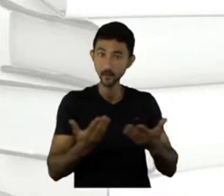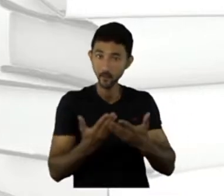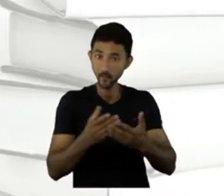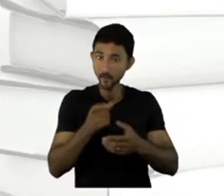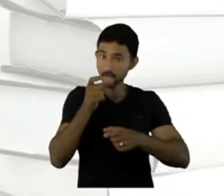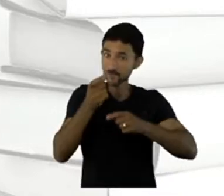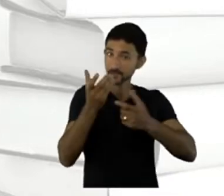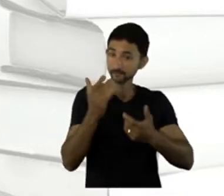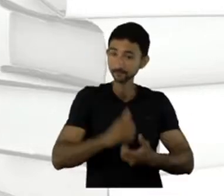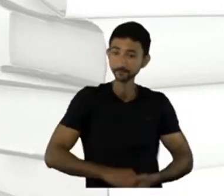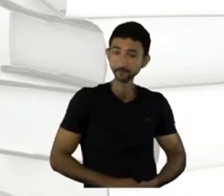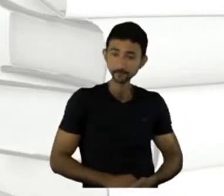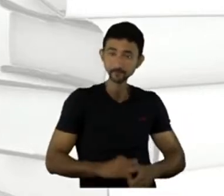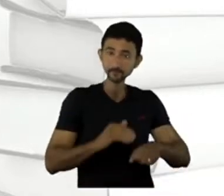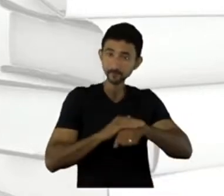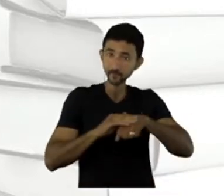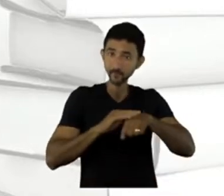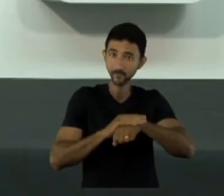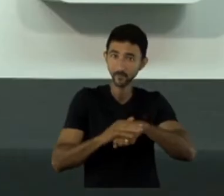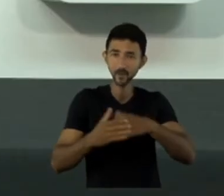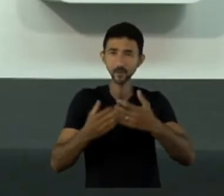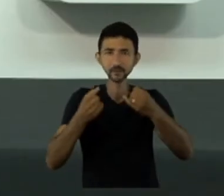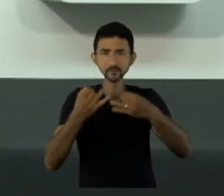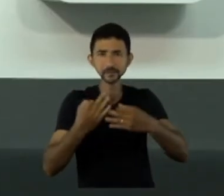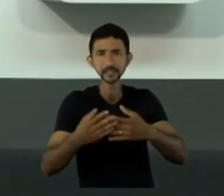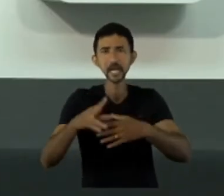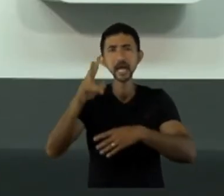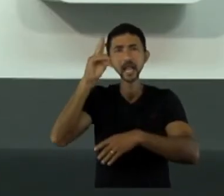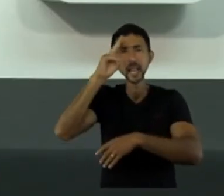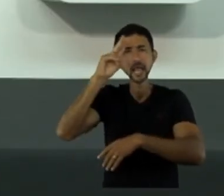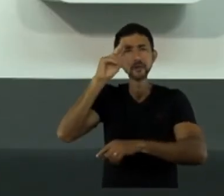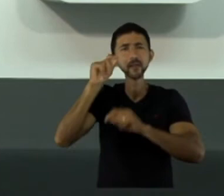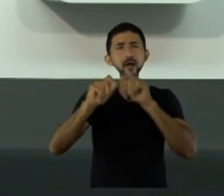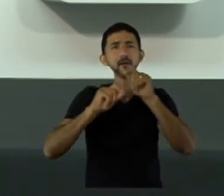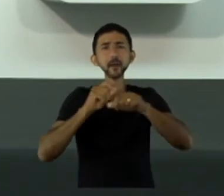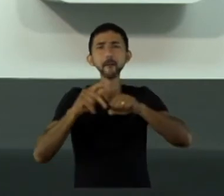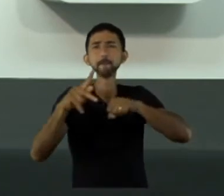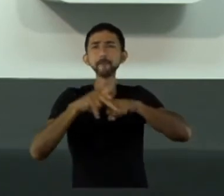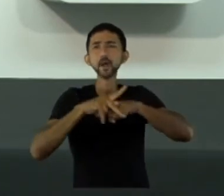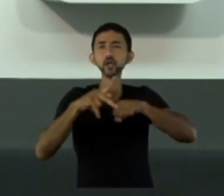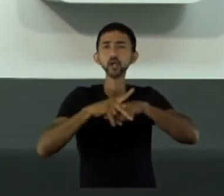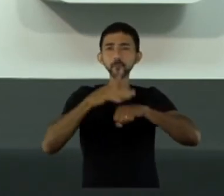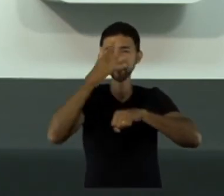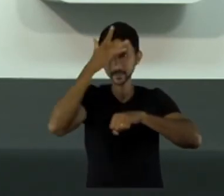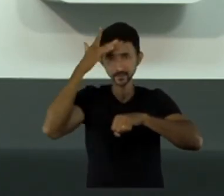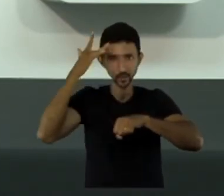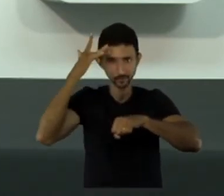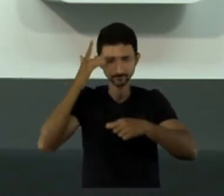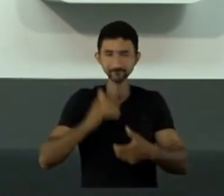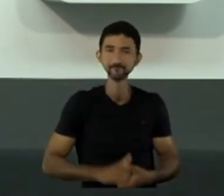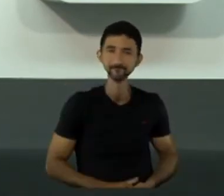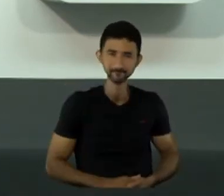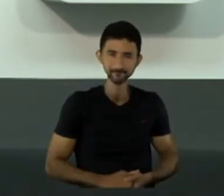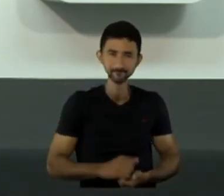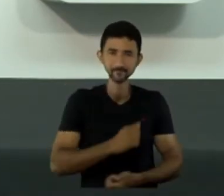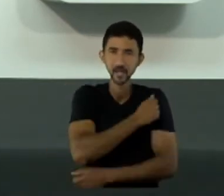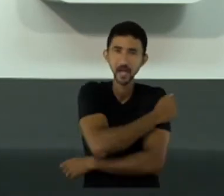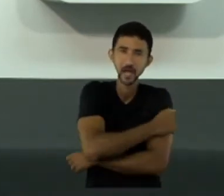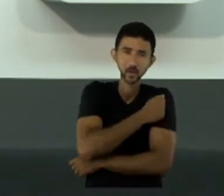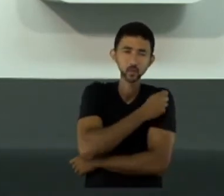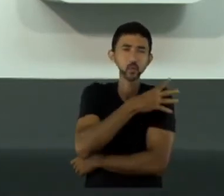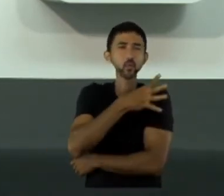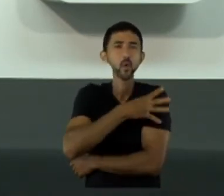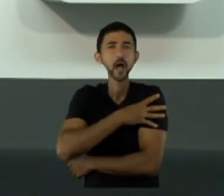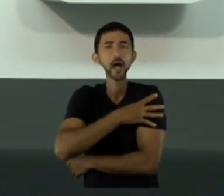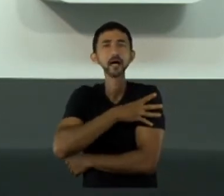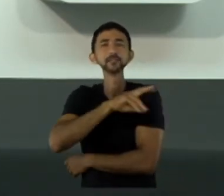convido para falar um pouquinho, para lembrarmos sobre os pronomes pessoais, tá? O aluno do 4º ano, o